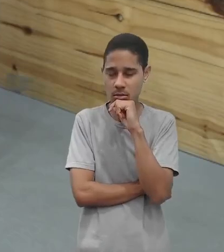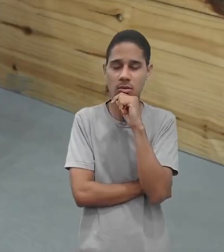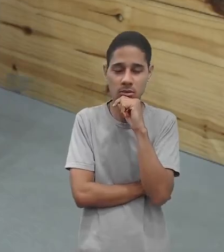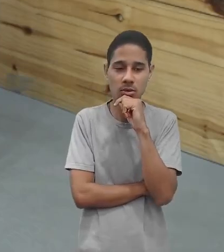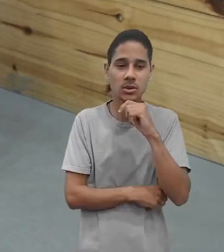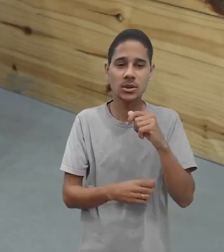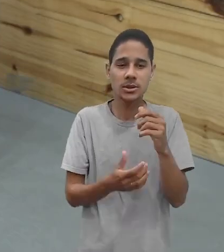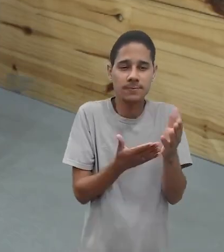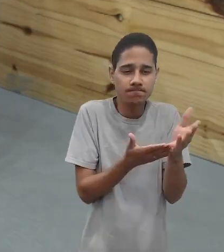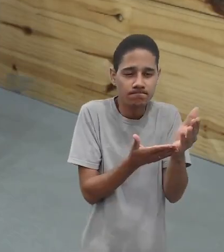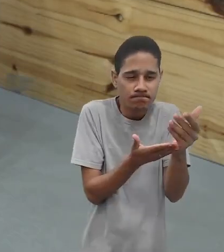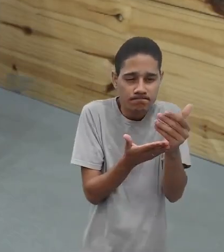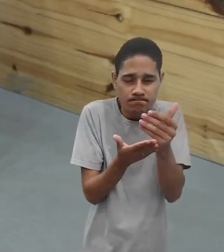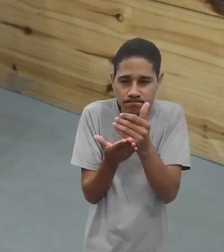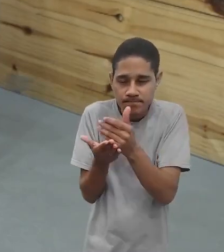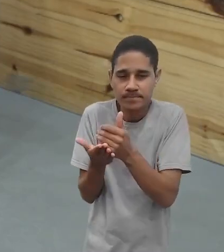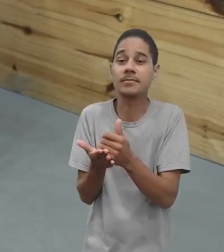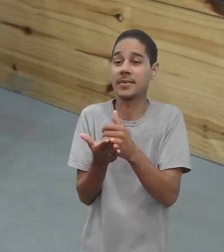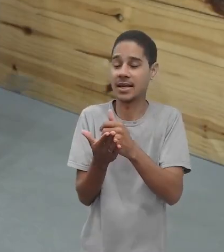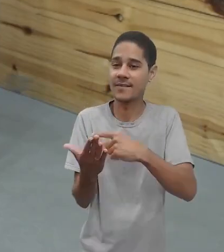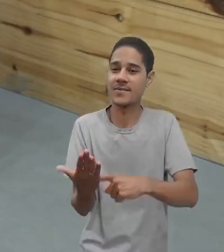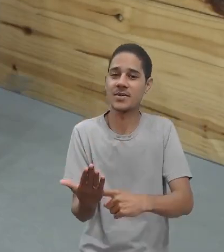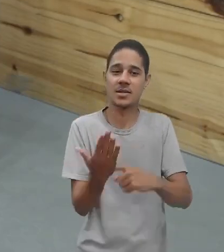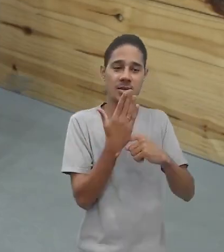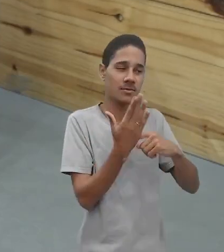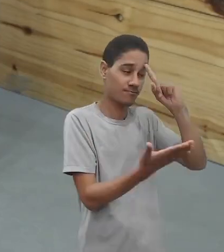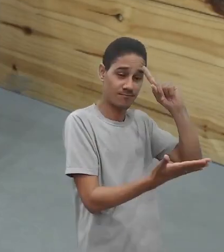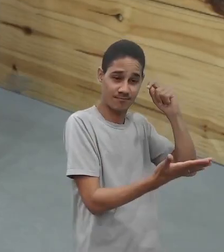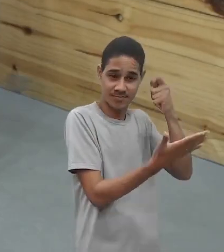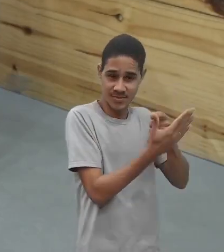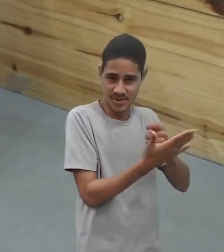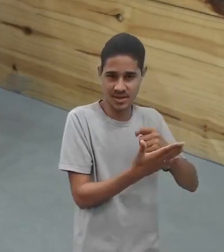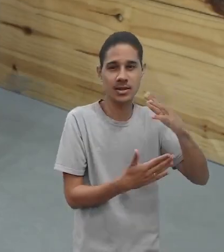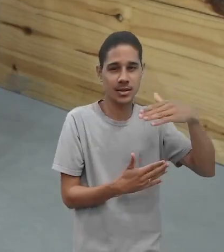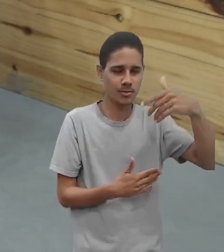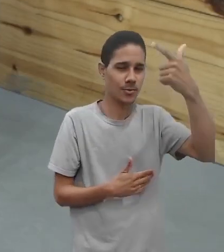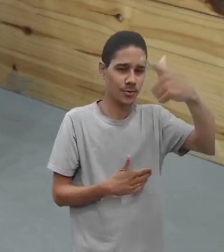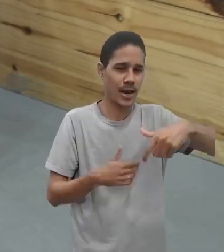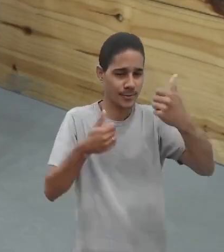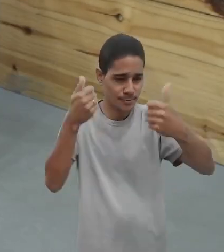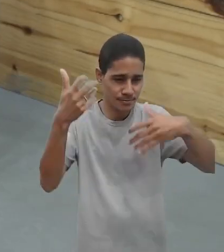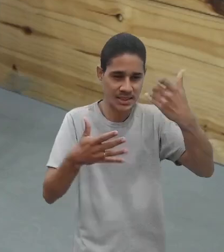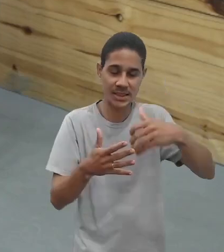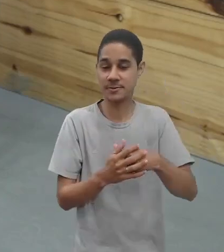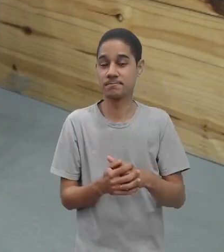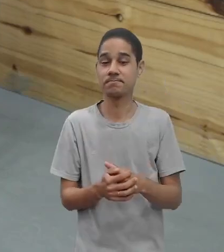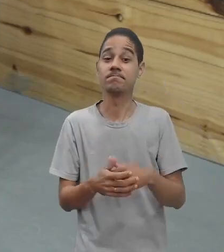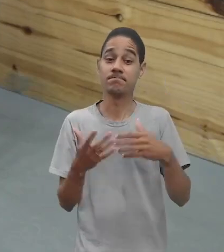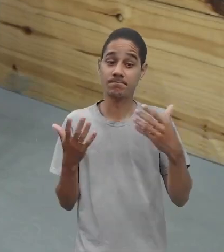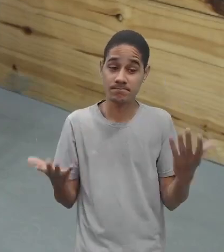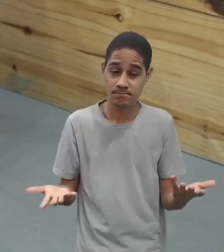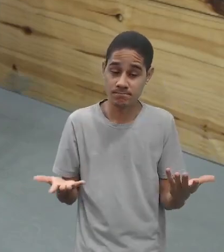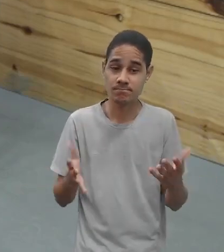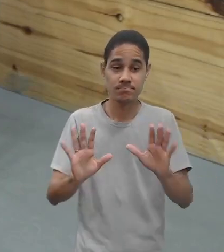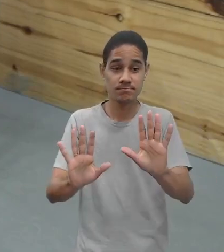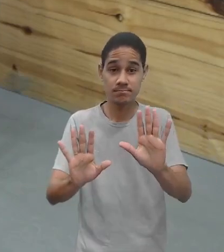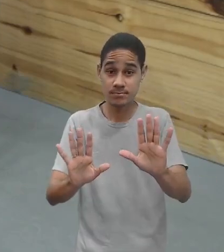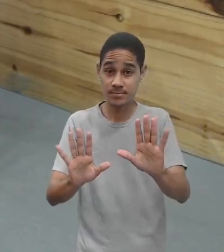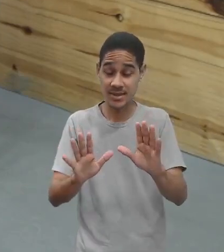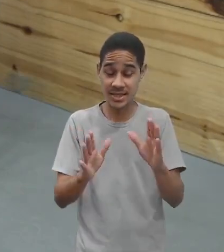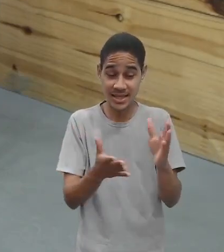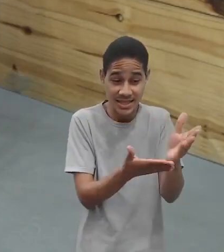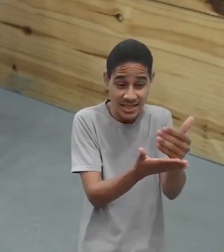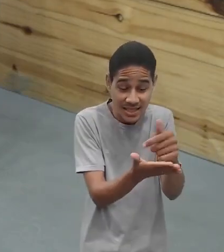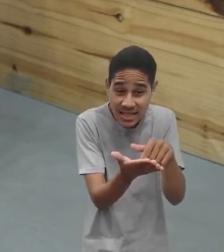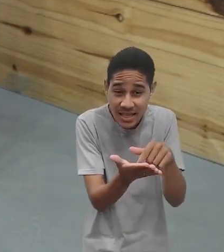de dados que vai me propiciar a tomar decisão, que a gente vai falar um pouquinho mais adiante. Mas não, dados mais